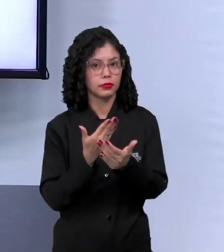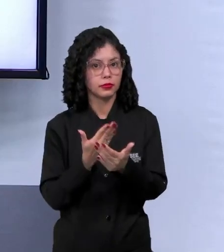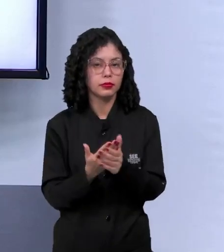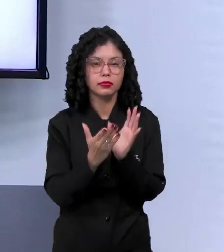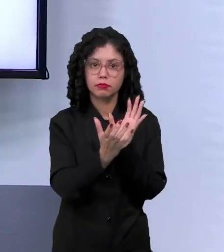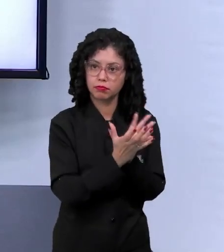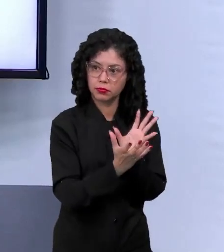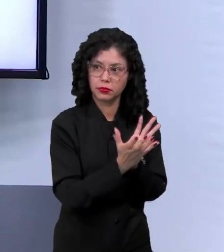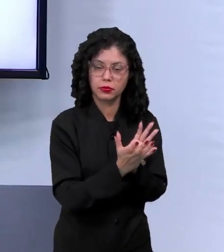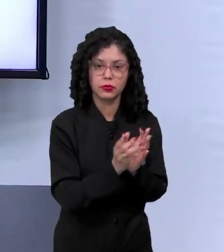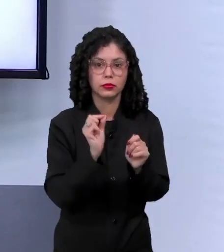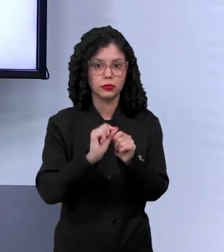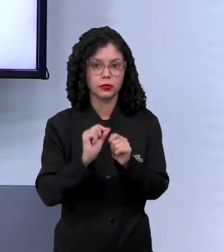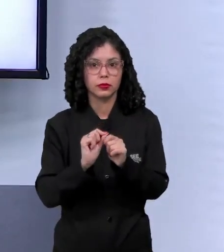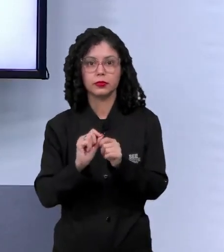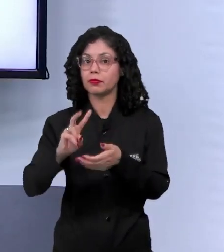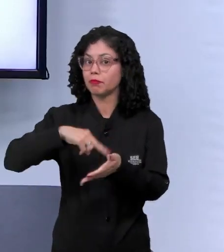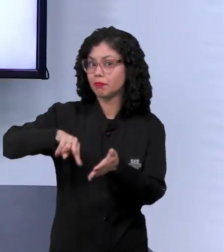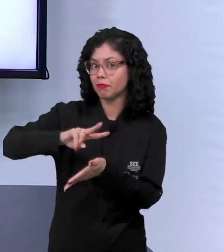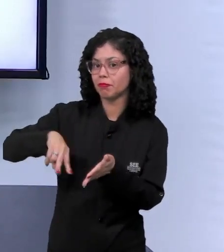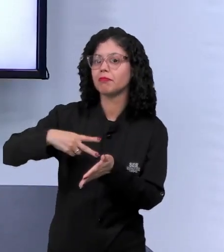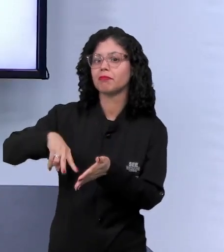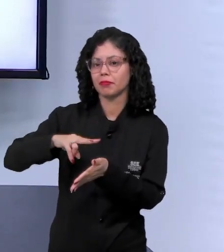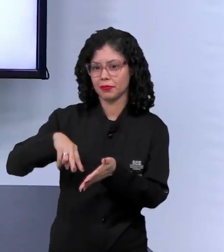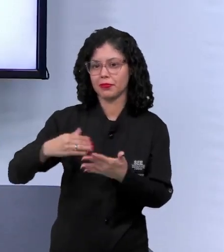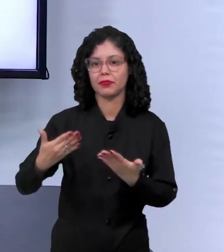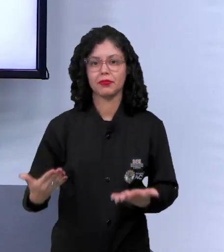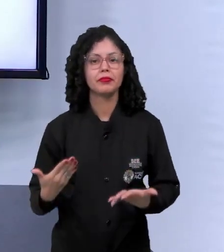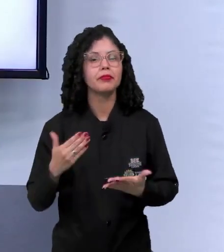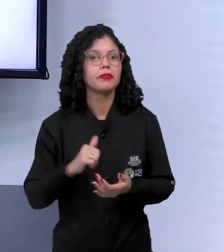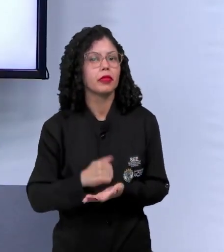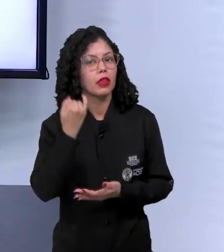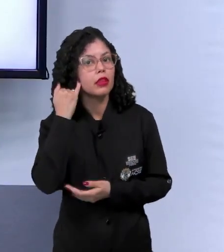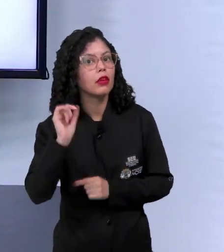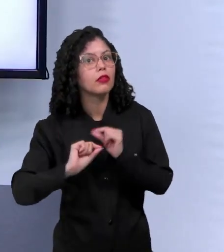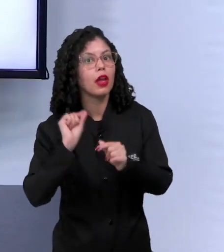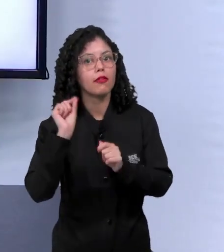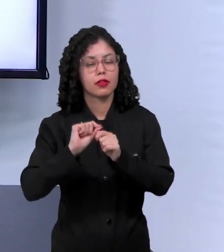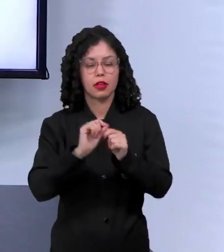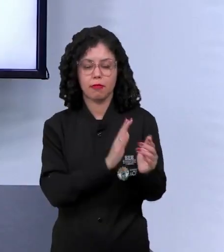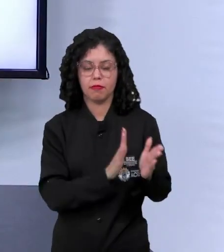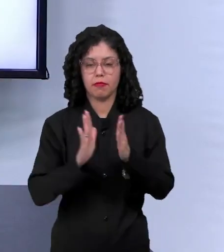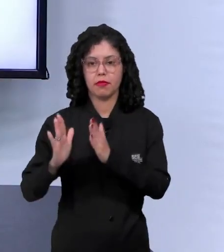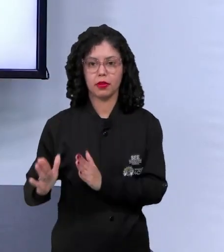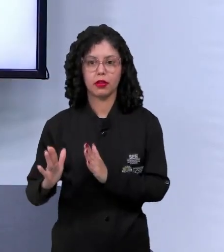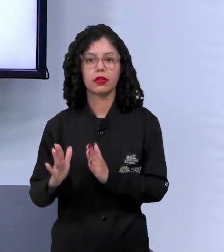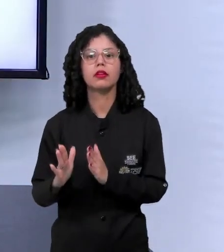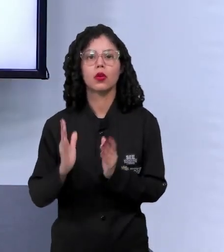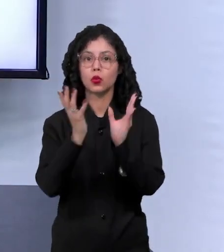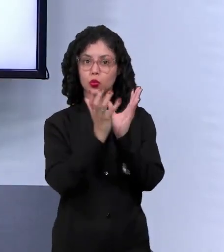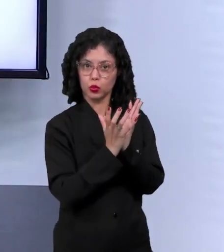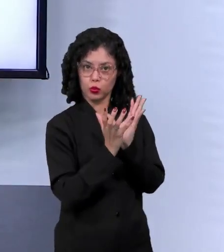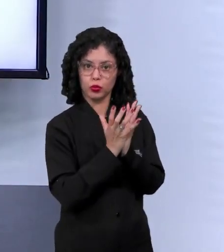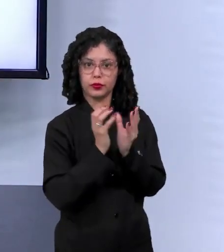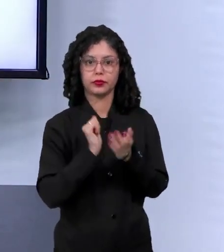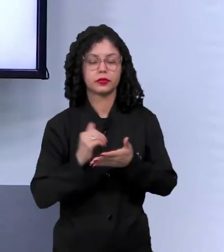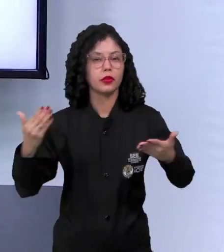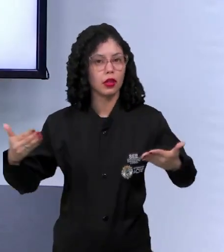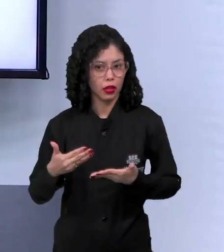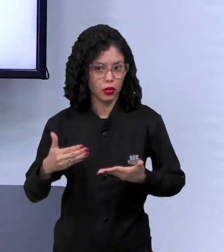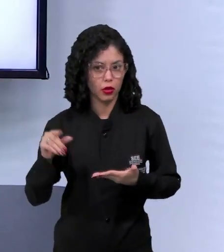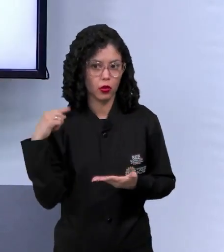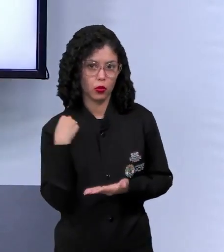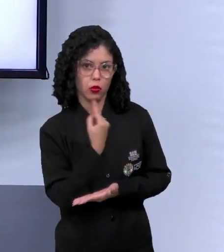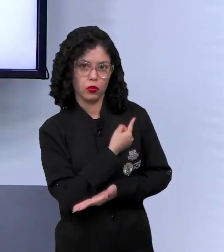coletivas como fit dance? Ou seja, logo vem a ideia de fazer parte de um grupo. Agora, quando